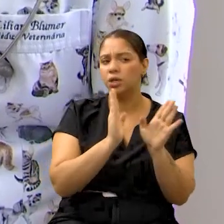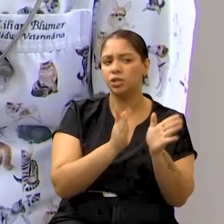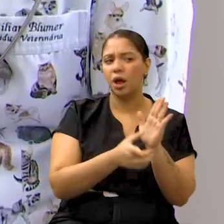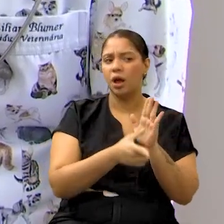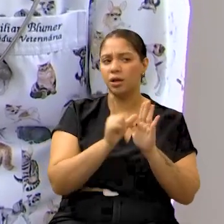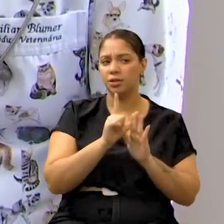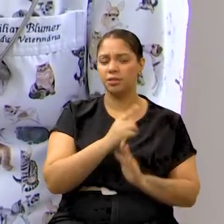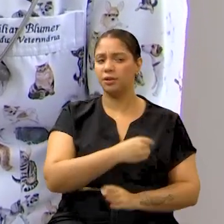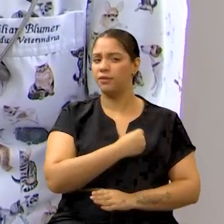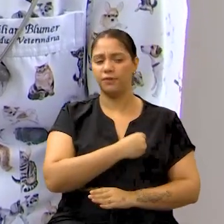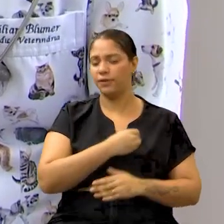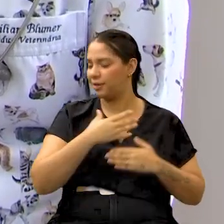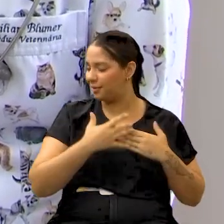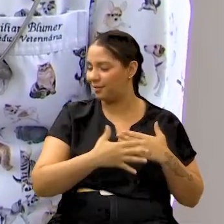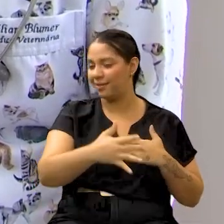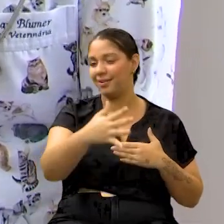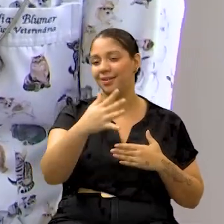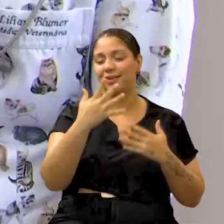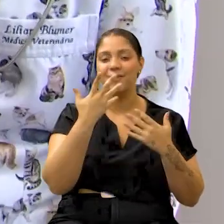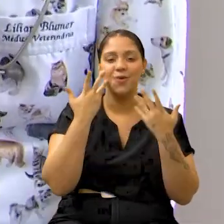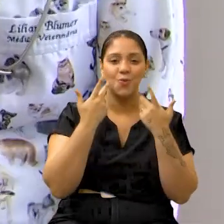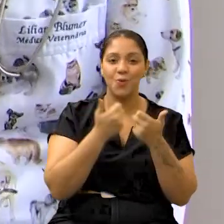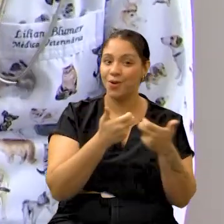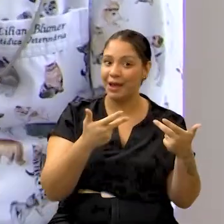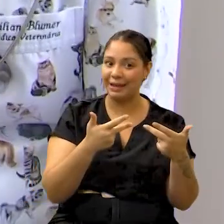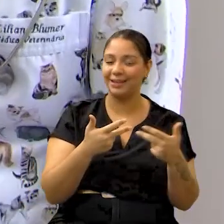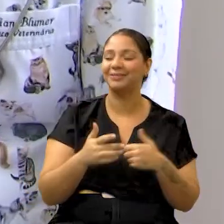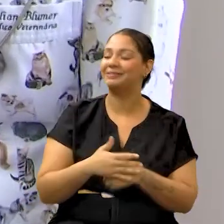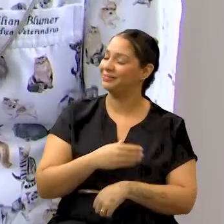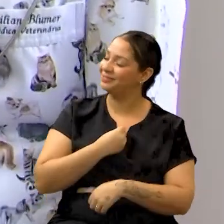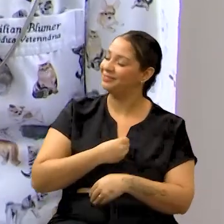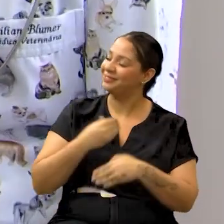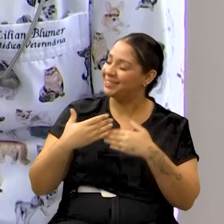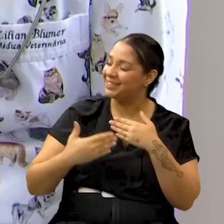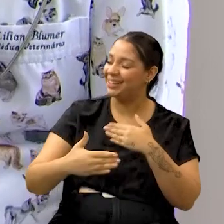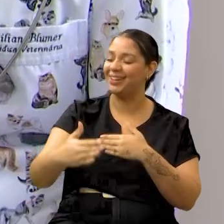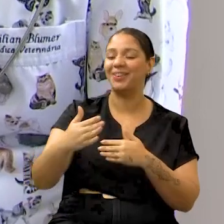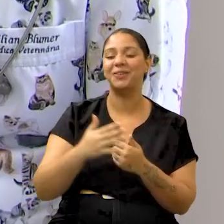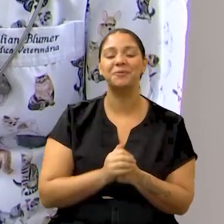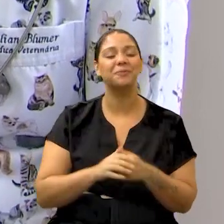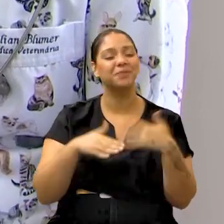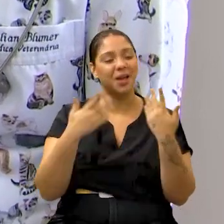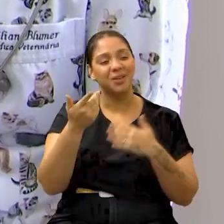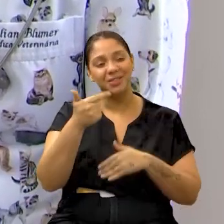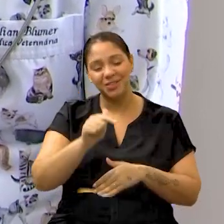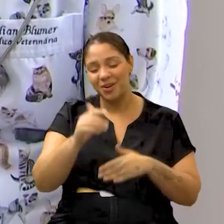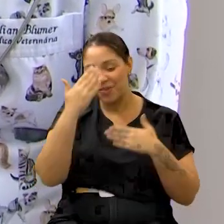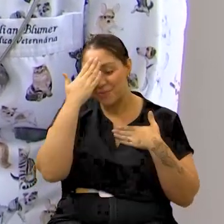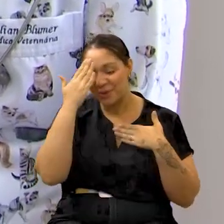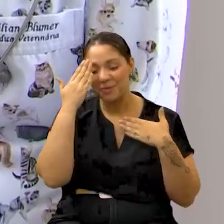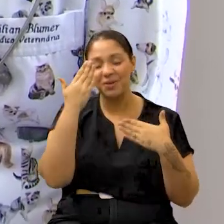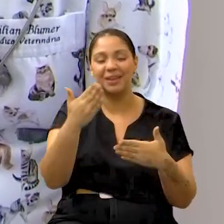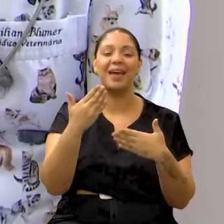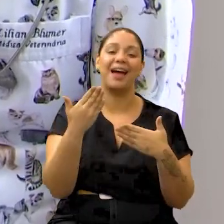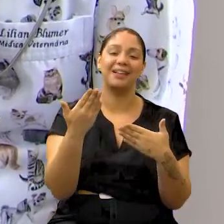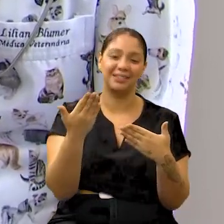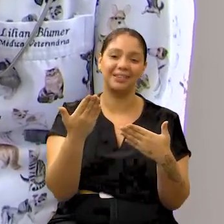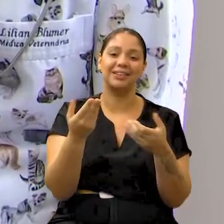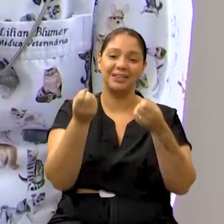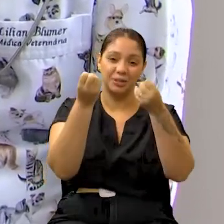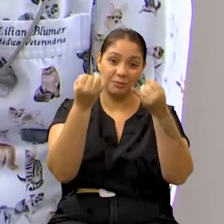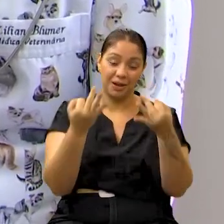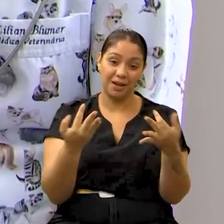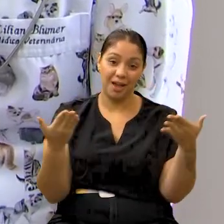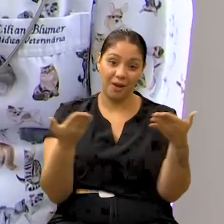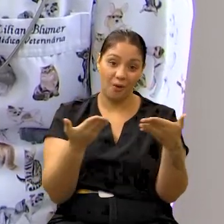forma precoce, vida longa para o bichinho. Vida longa, vida muito longa. Tá certo, então Lília, mais uma vez, muito obrigada, viu, por